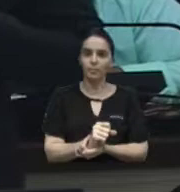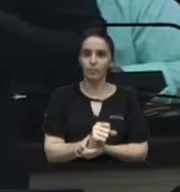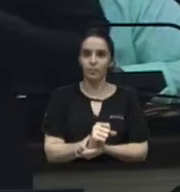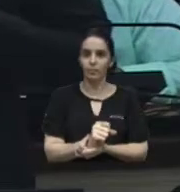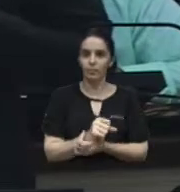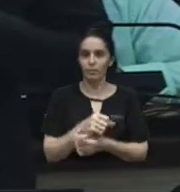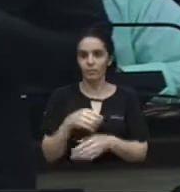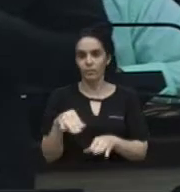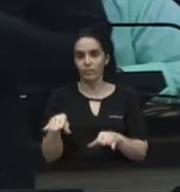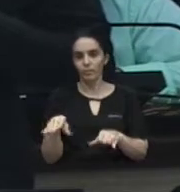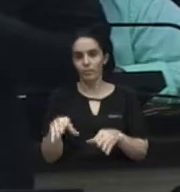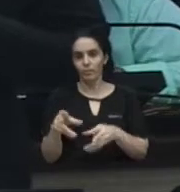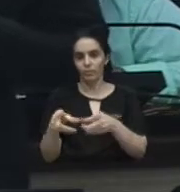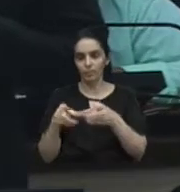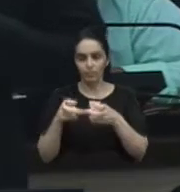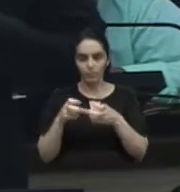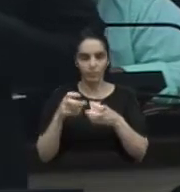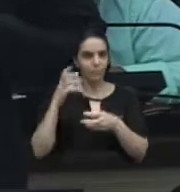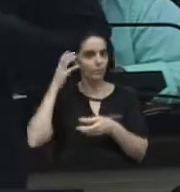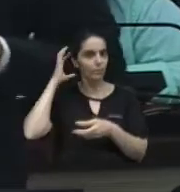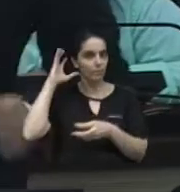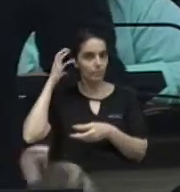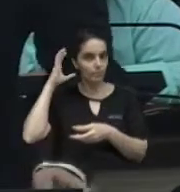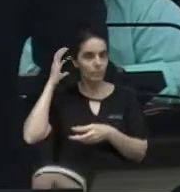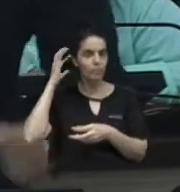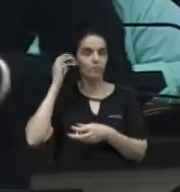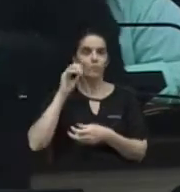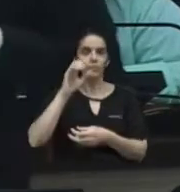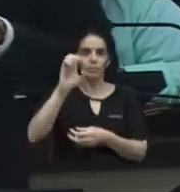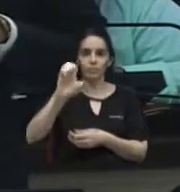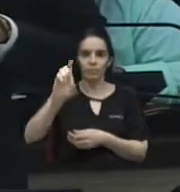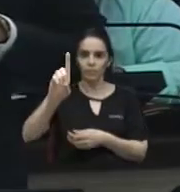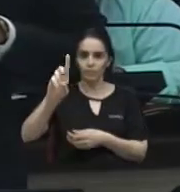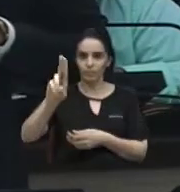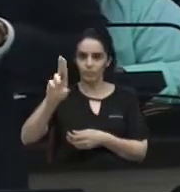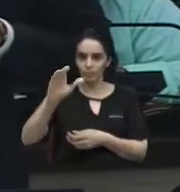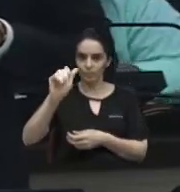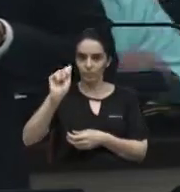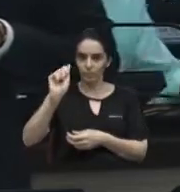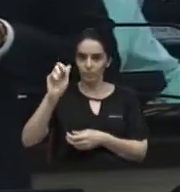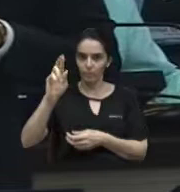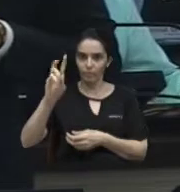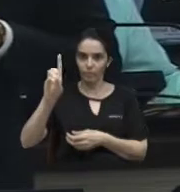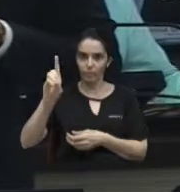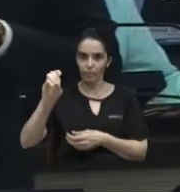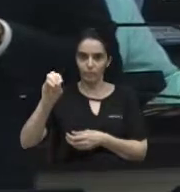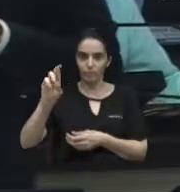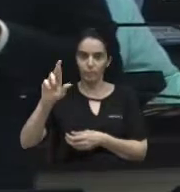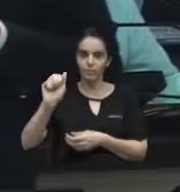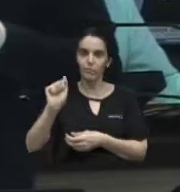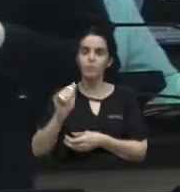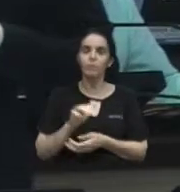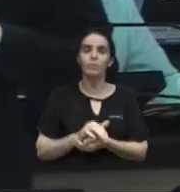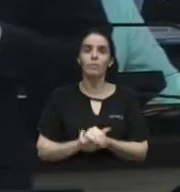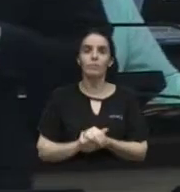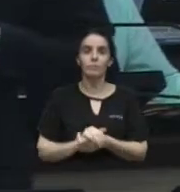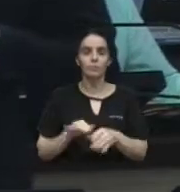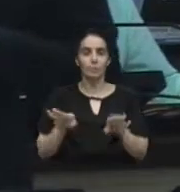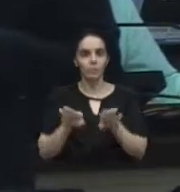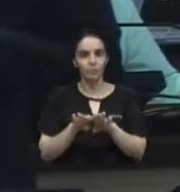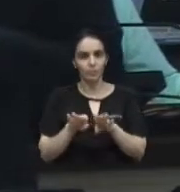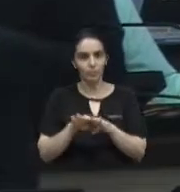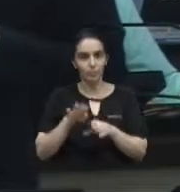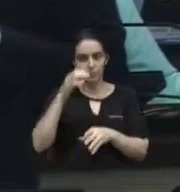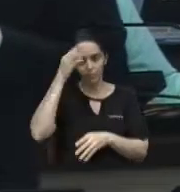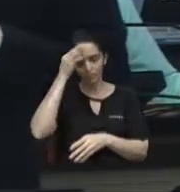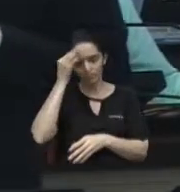pelas ondas da Rádio Educadora, e quero dizer que